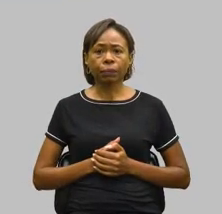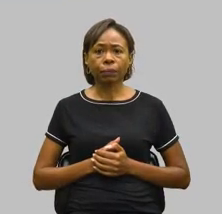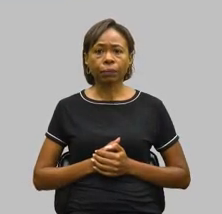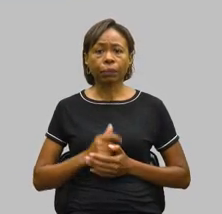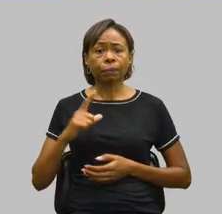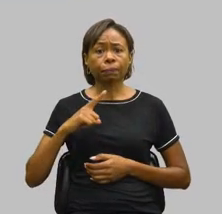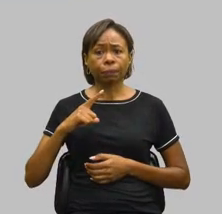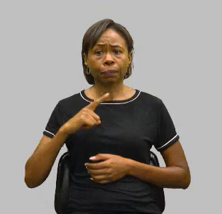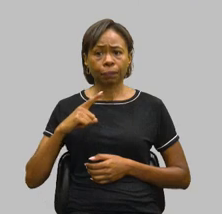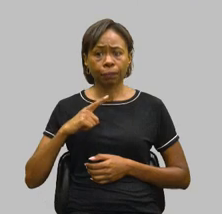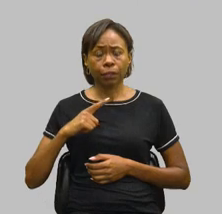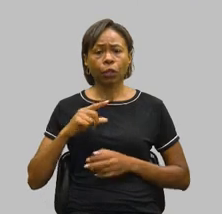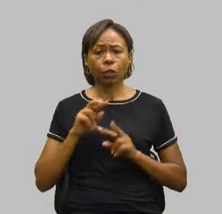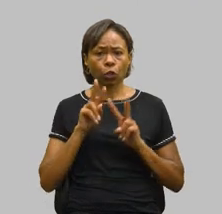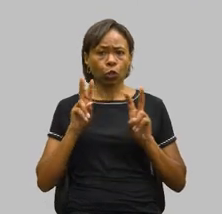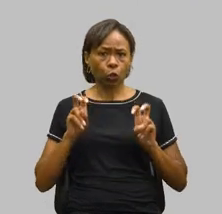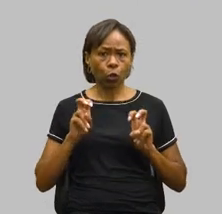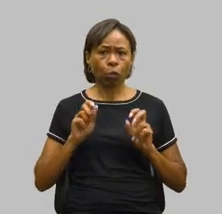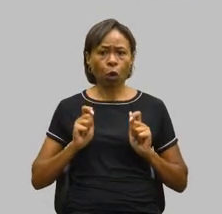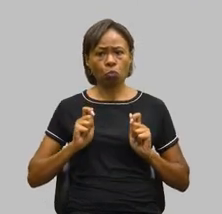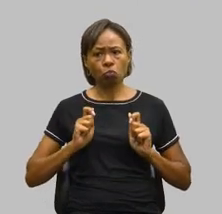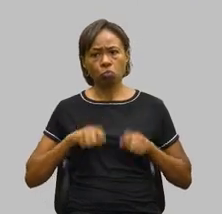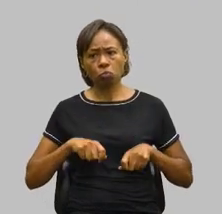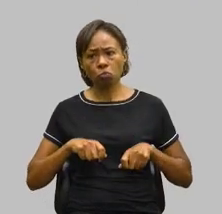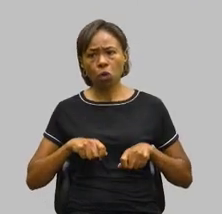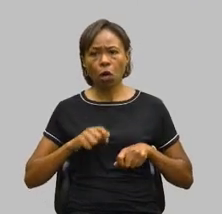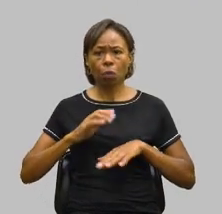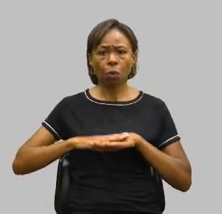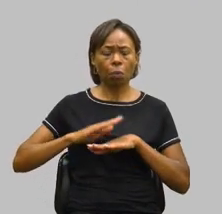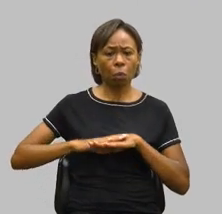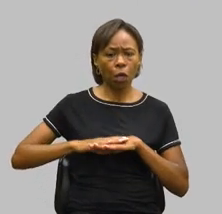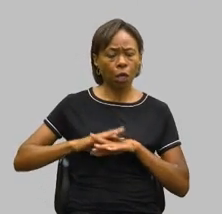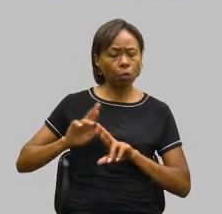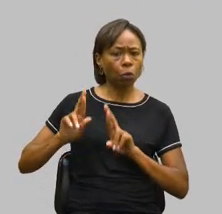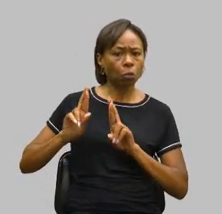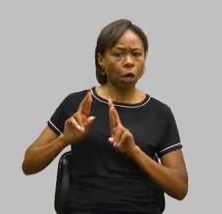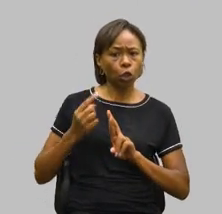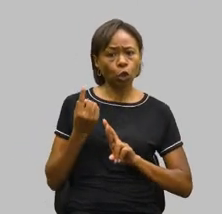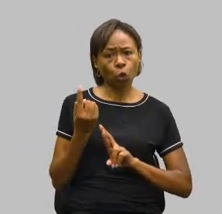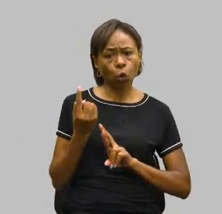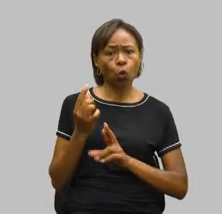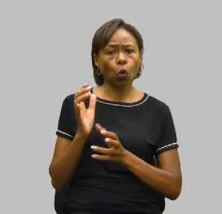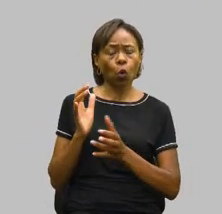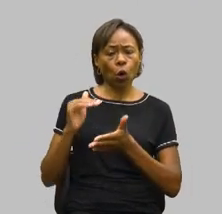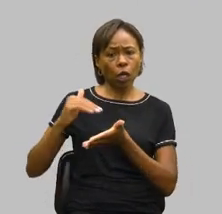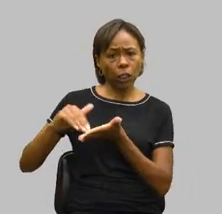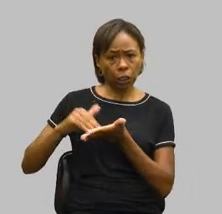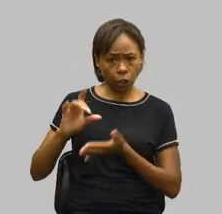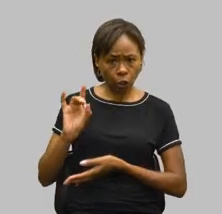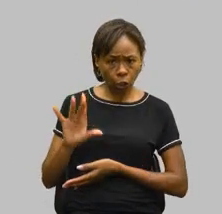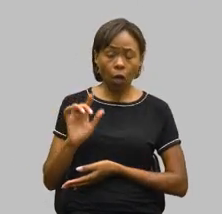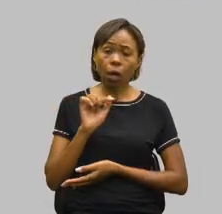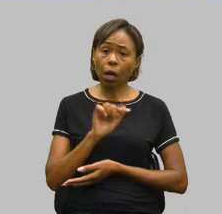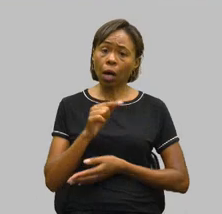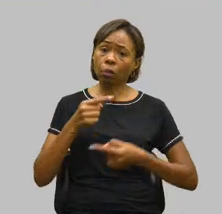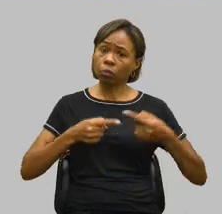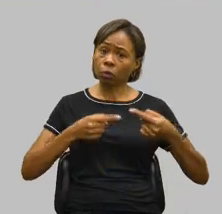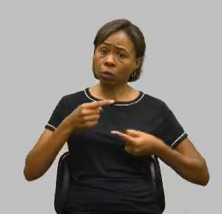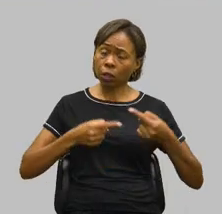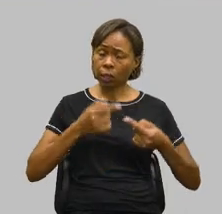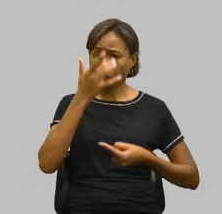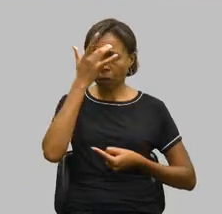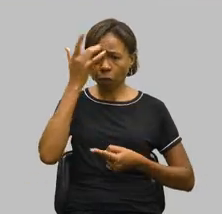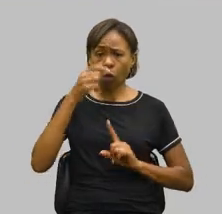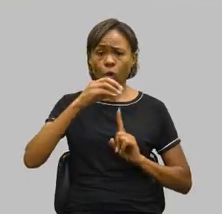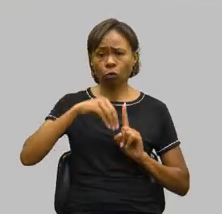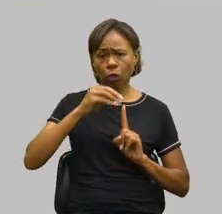aqui em relação a competências ser de uma pasta só as políticas eh para pessoas em situação de vulnerabilidade social elas